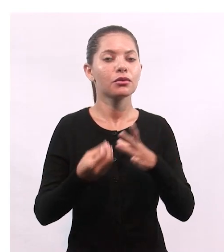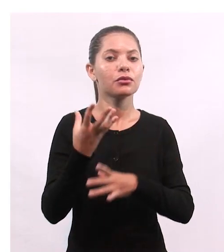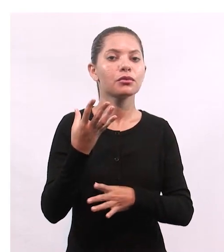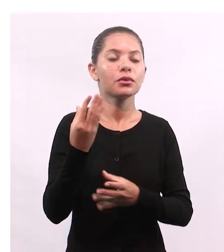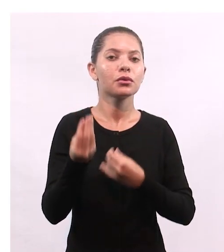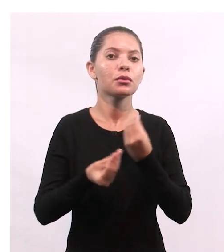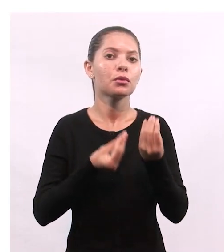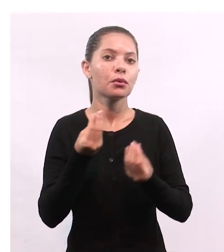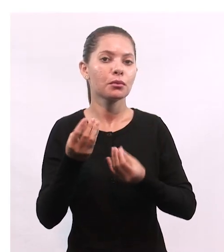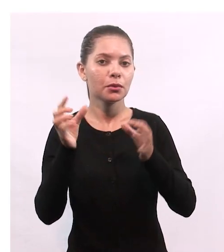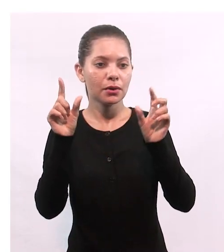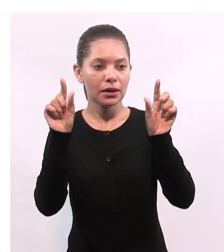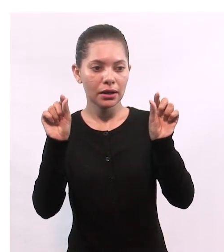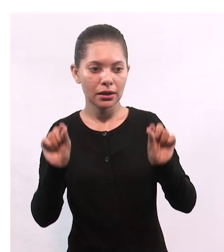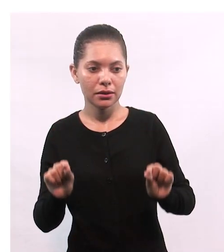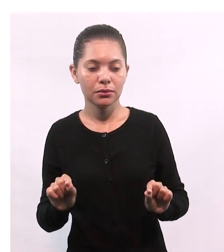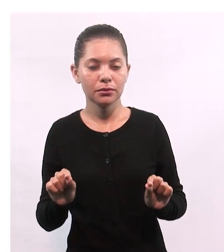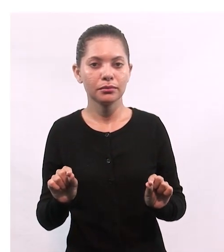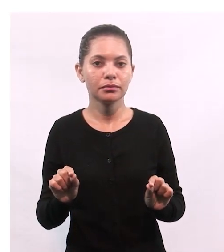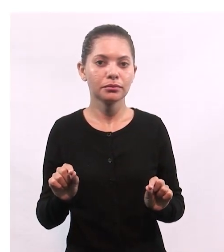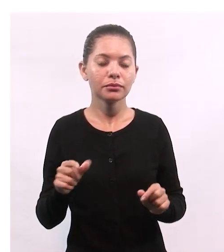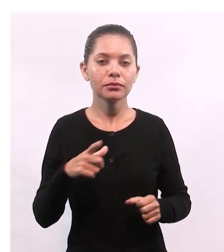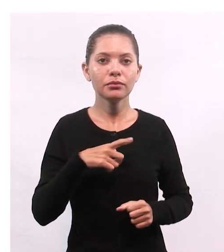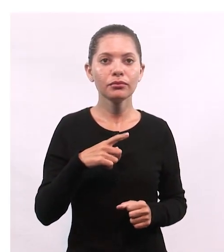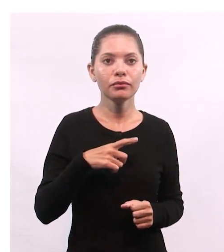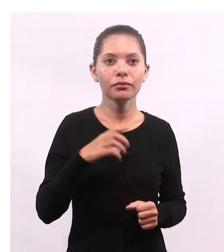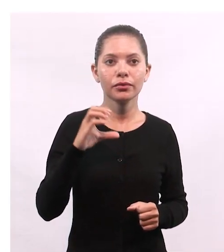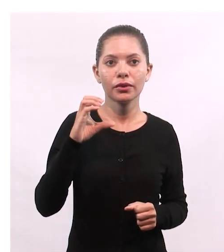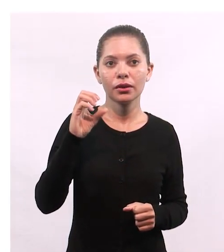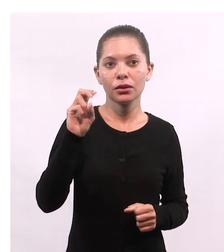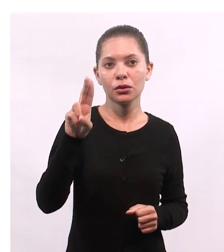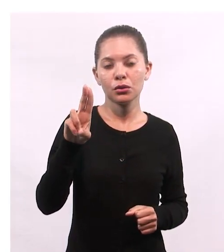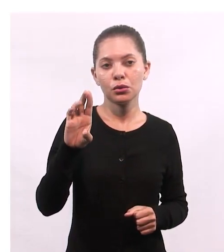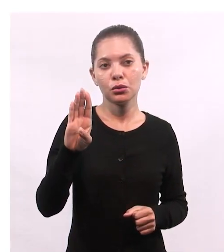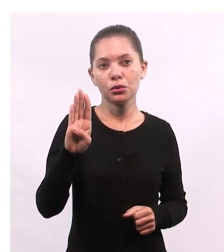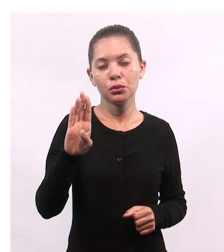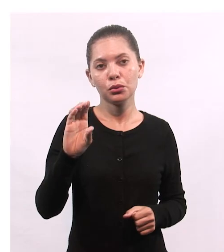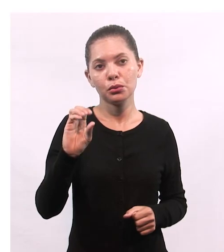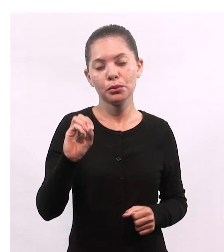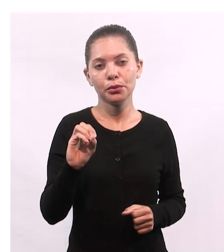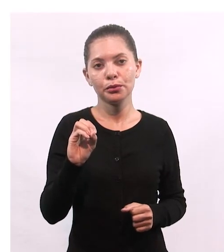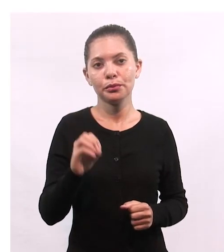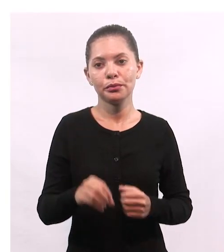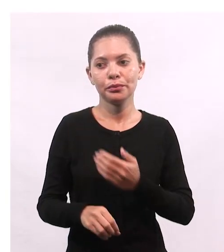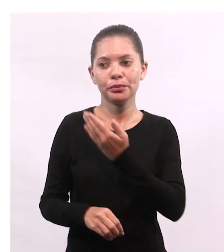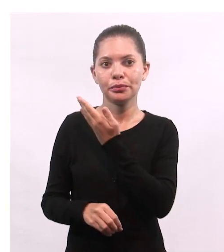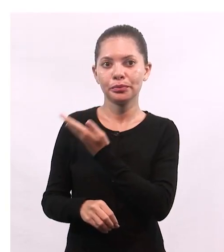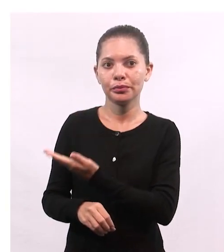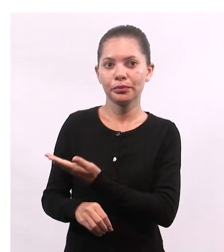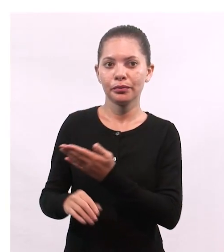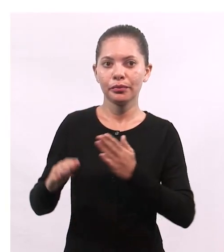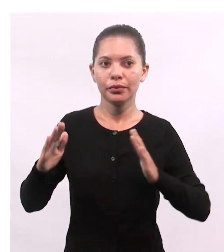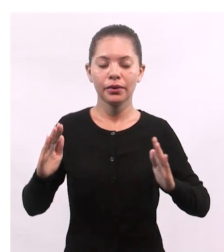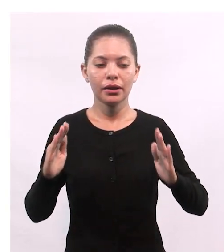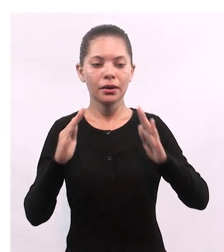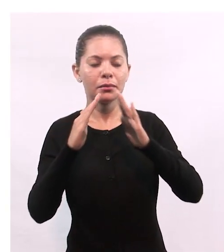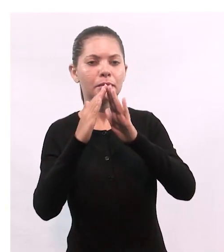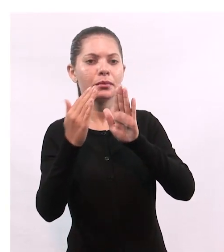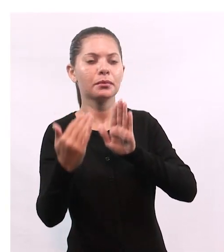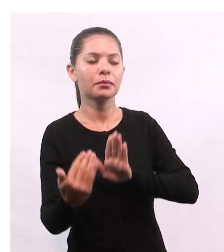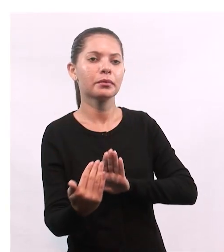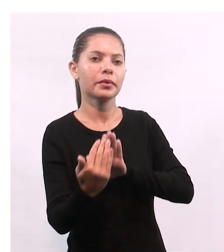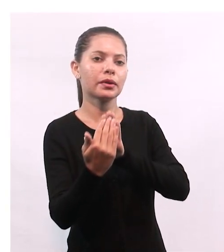faces, formadas por lados retos. Então a gente tem o cubo, o paralelepípedo,